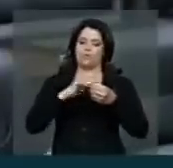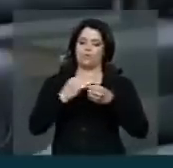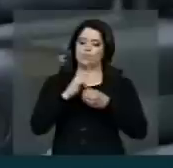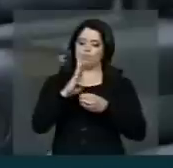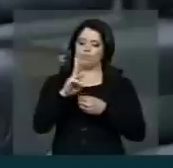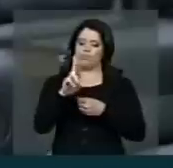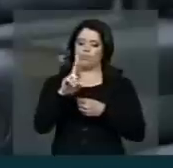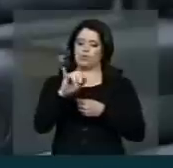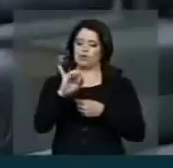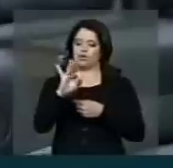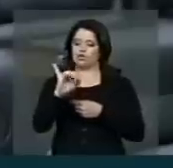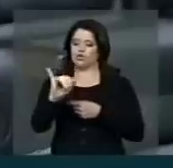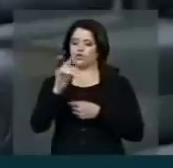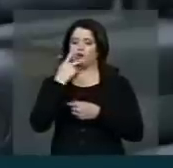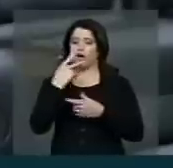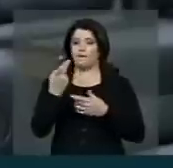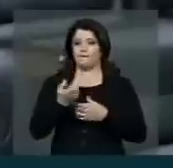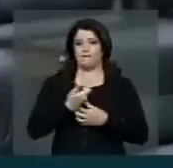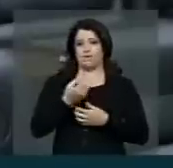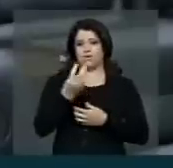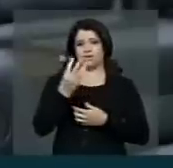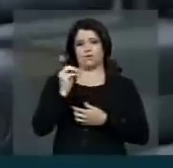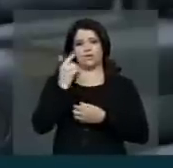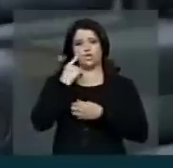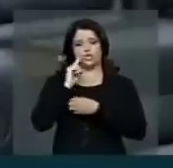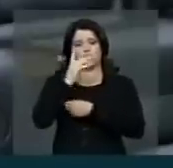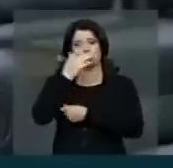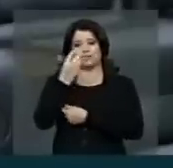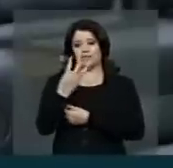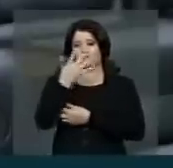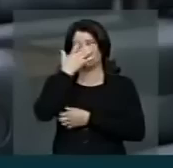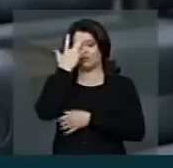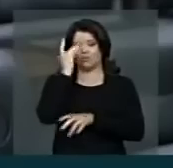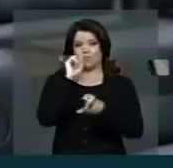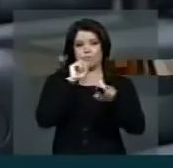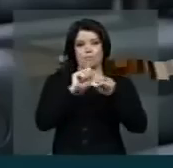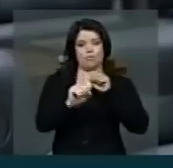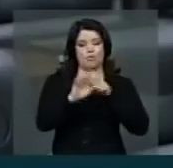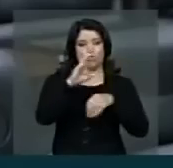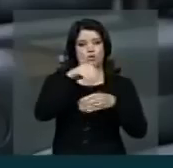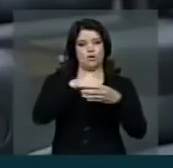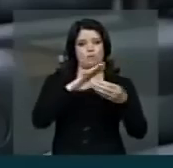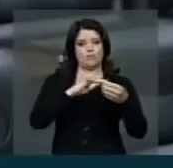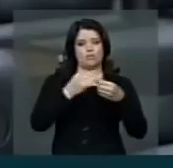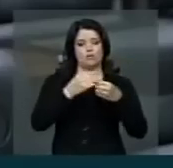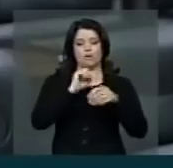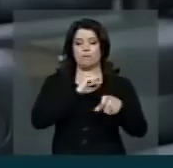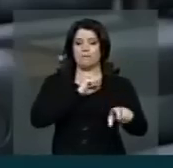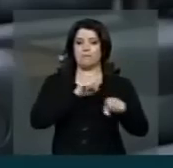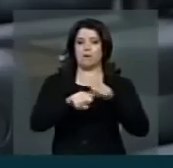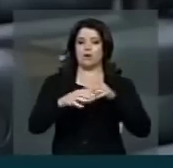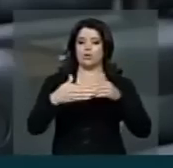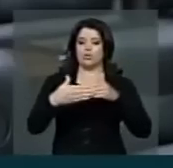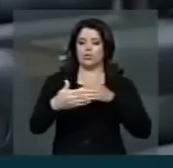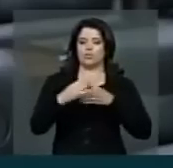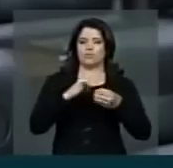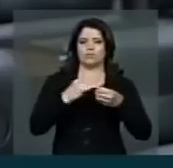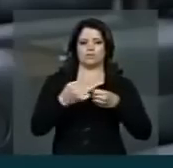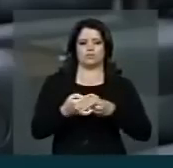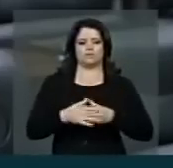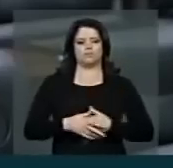hoje fui informado que em 30 dias, 3 pessoas foram assassinadas, executadas naquele